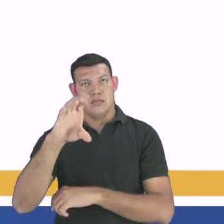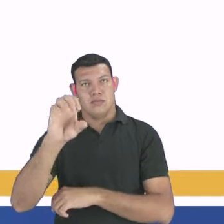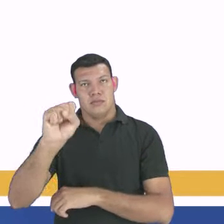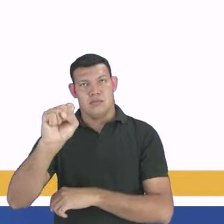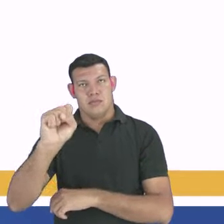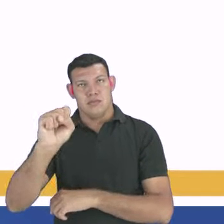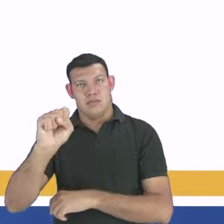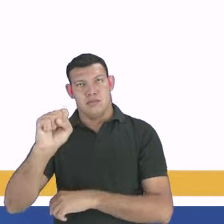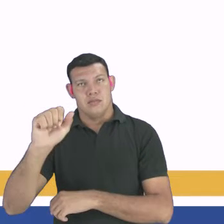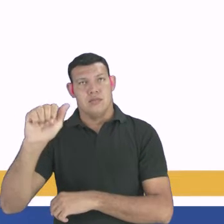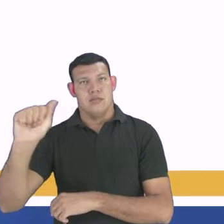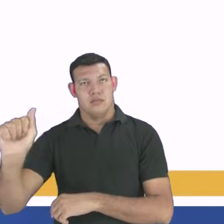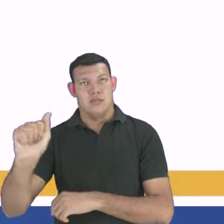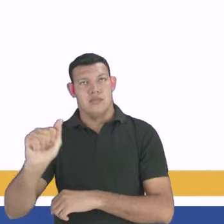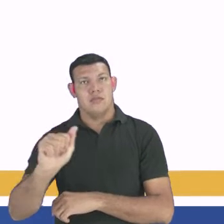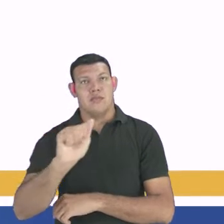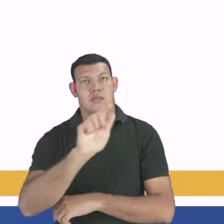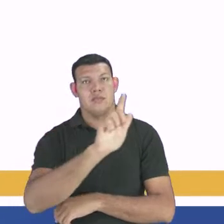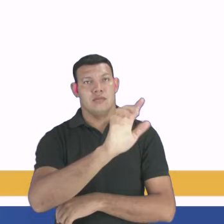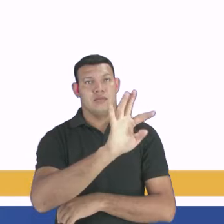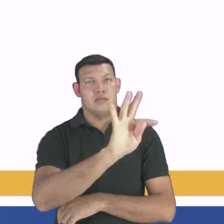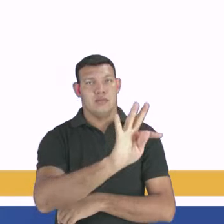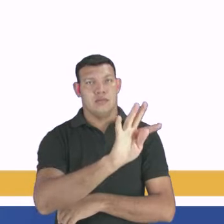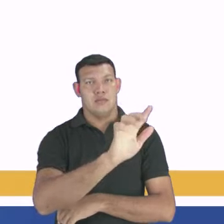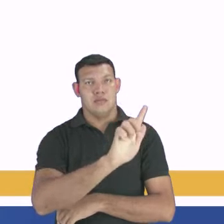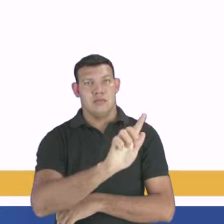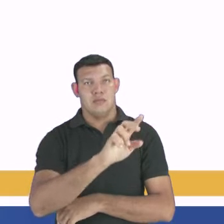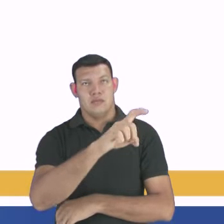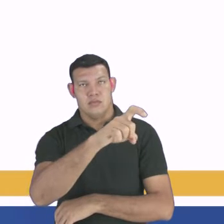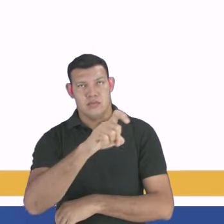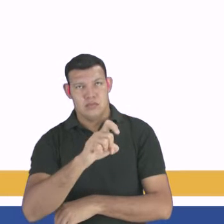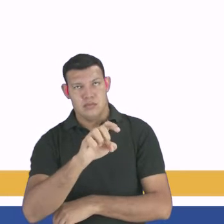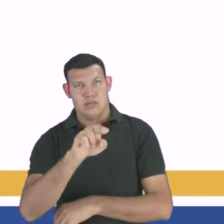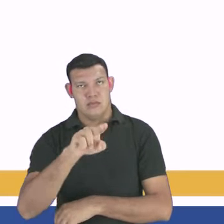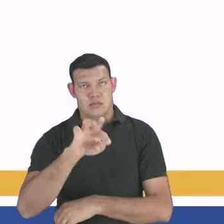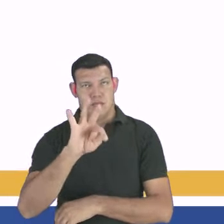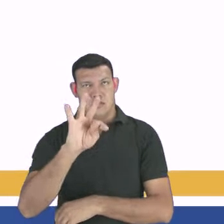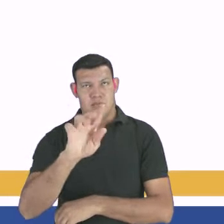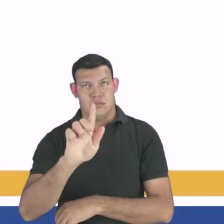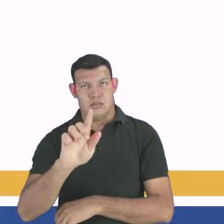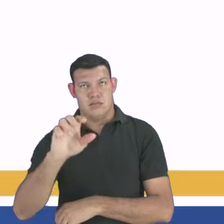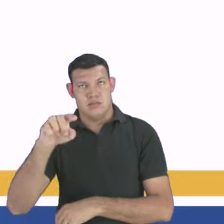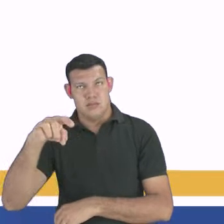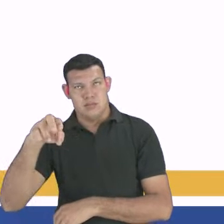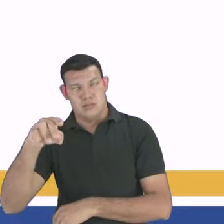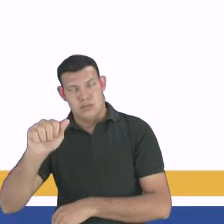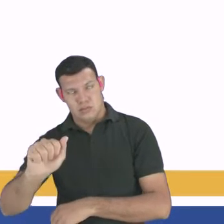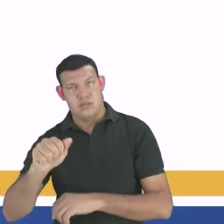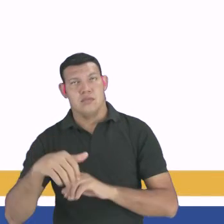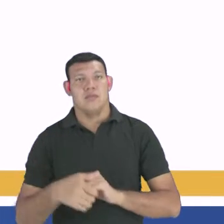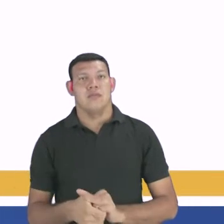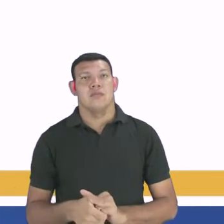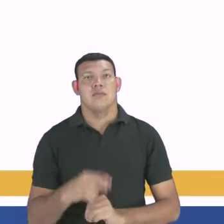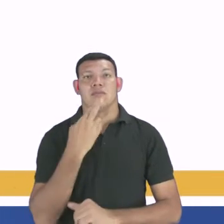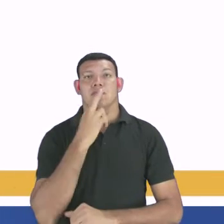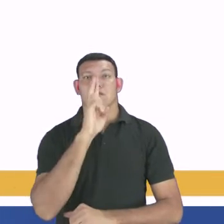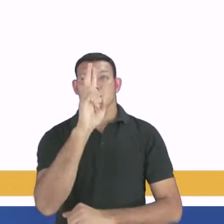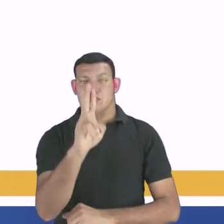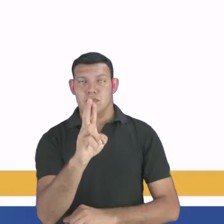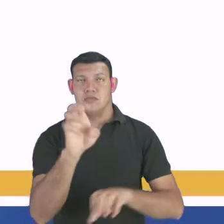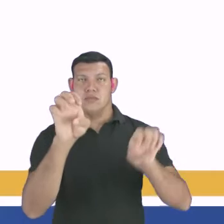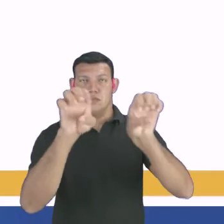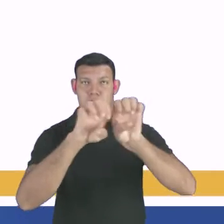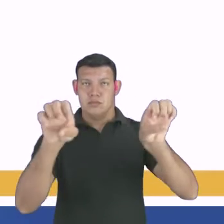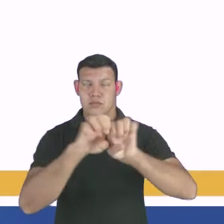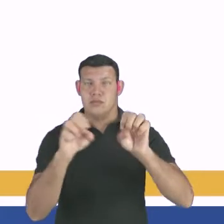de ar ou seja quando as raízes como foi definida anteriormente quando a raiz ou solução da equação